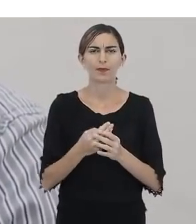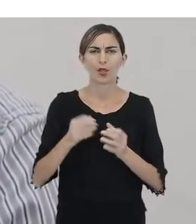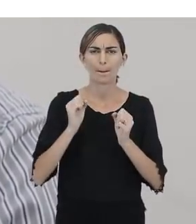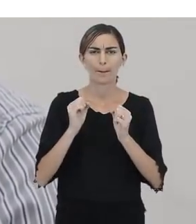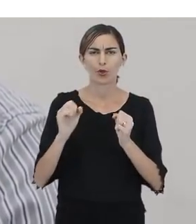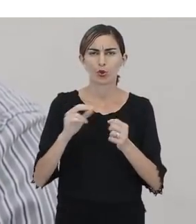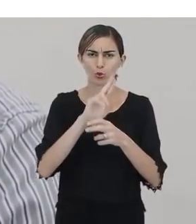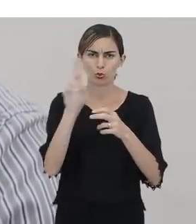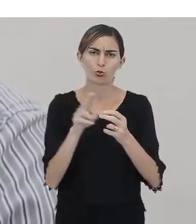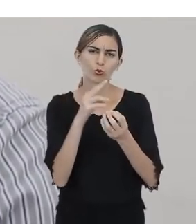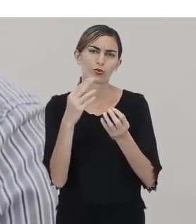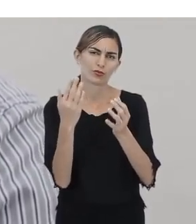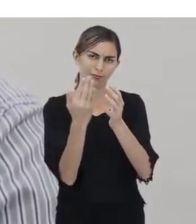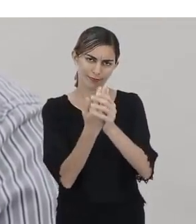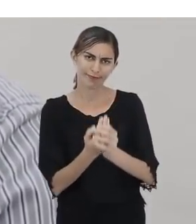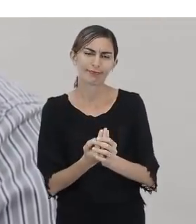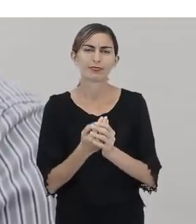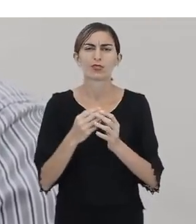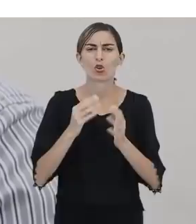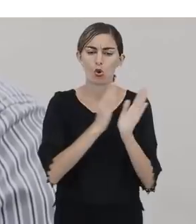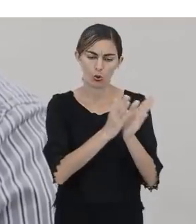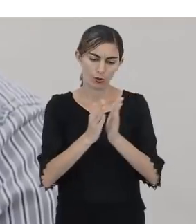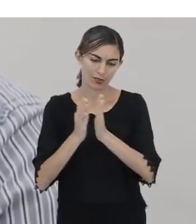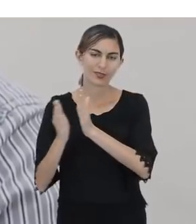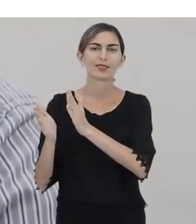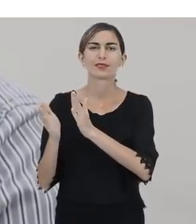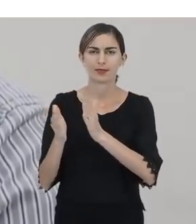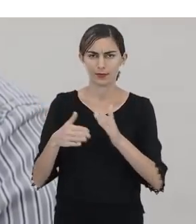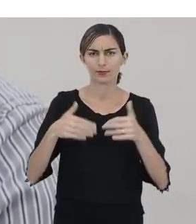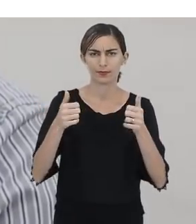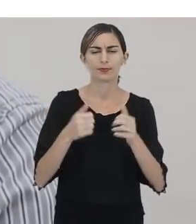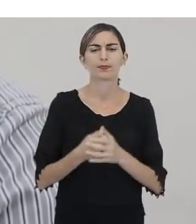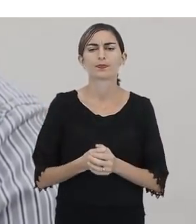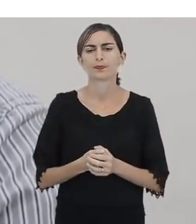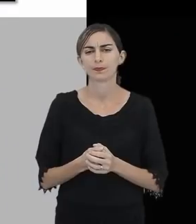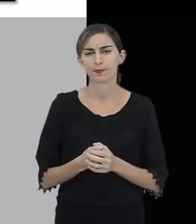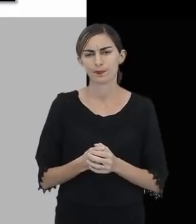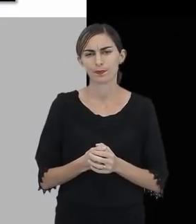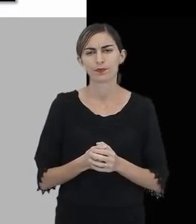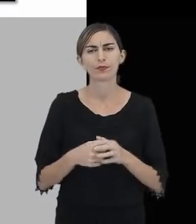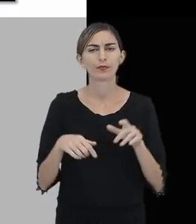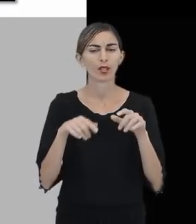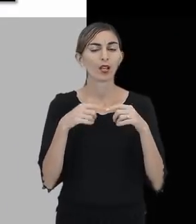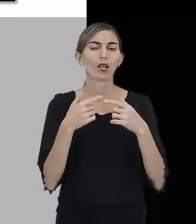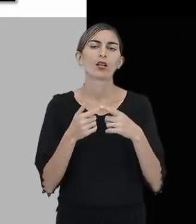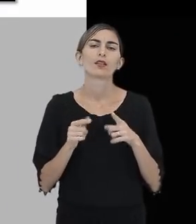seus recursos dessa forma aqui para ficar mais organizado, certo?